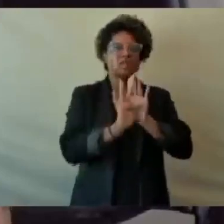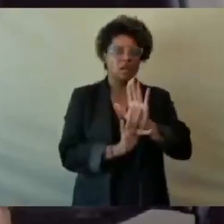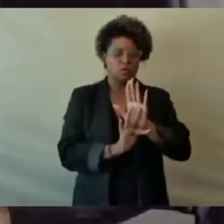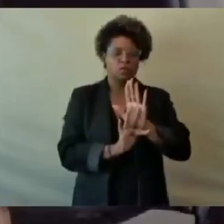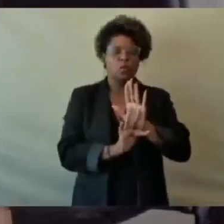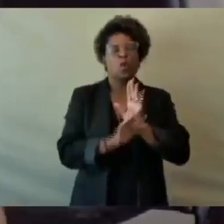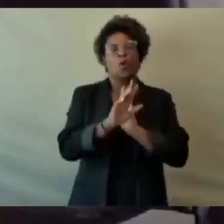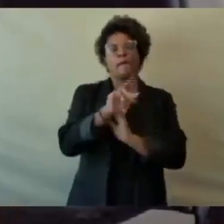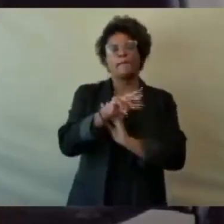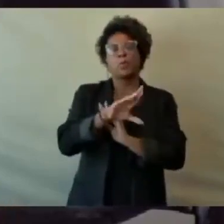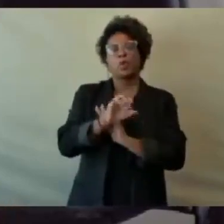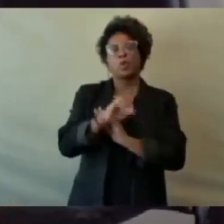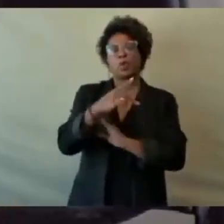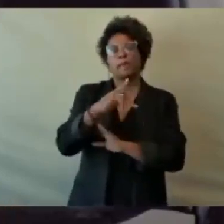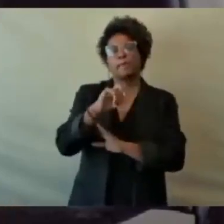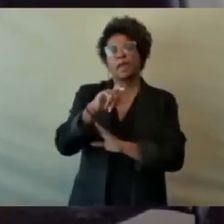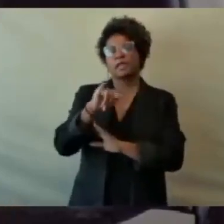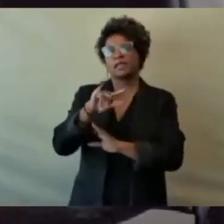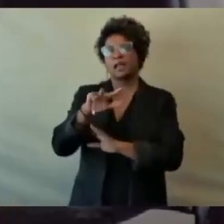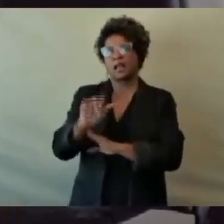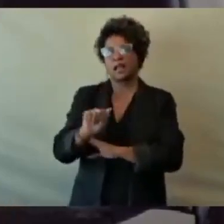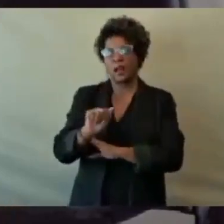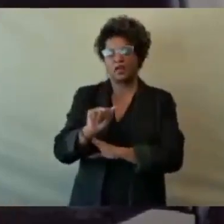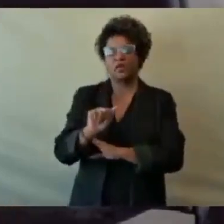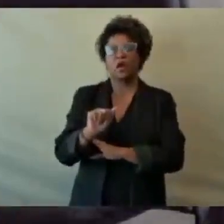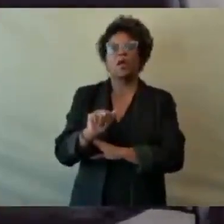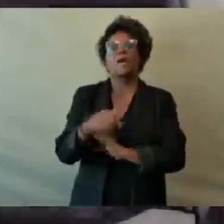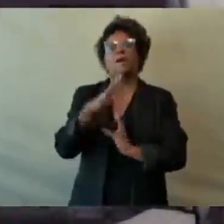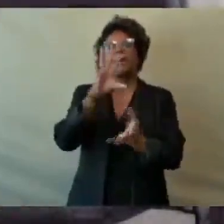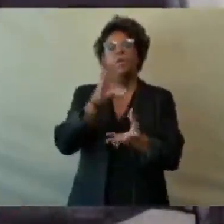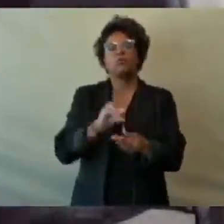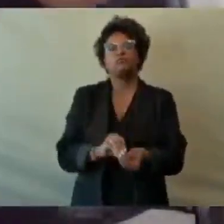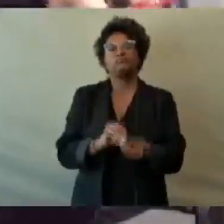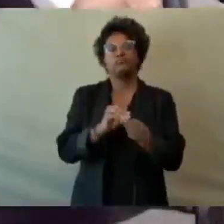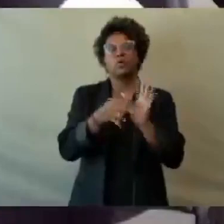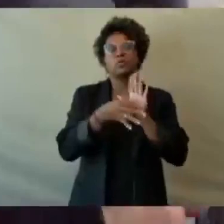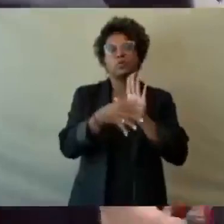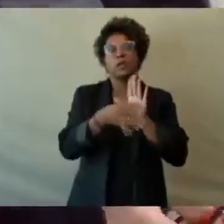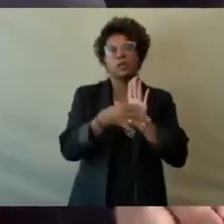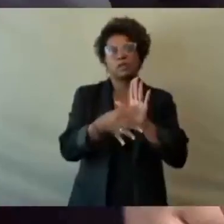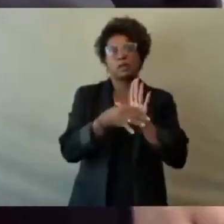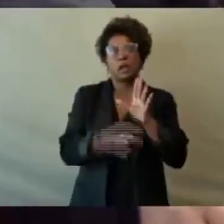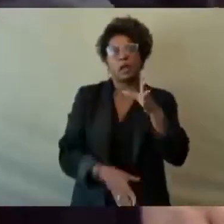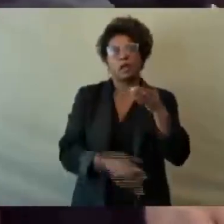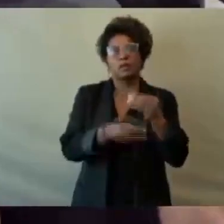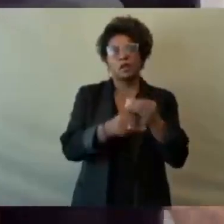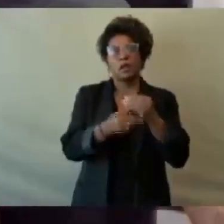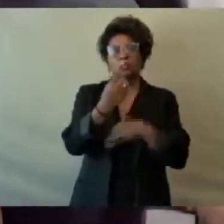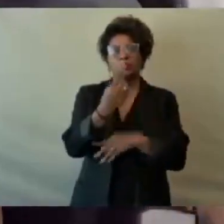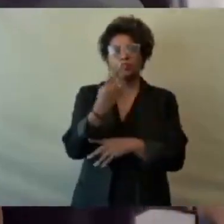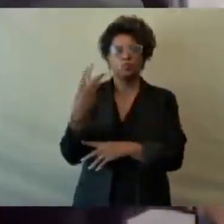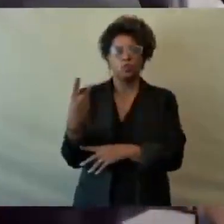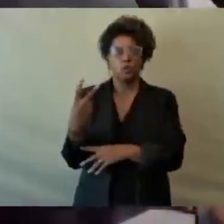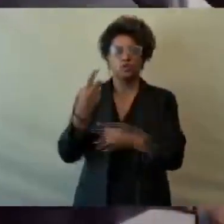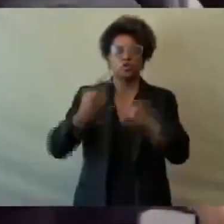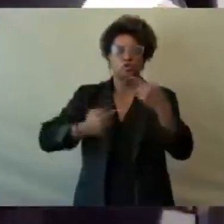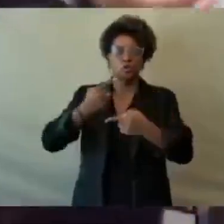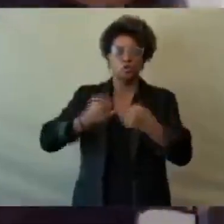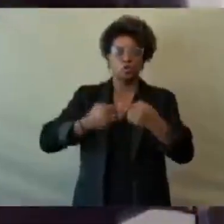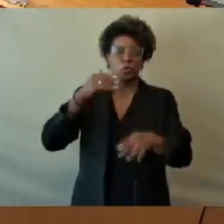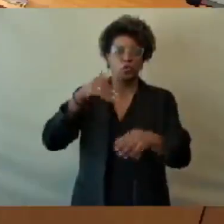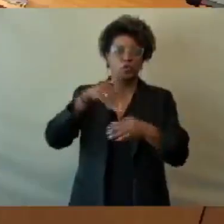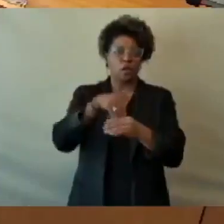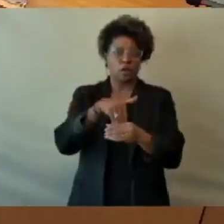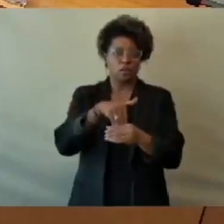1 e 2. Em discussão. Em votação. Como vota o vereador doutor